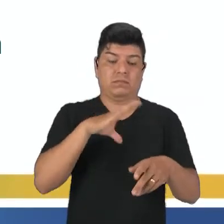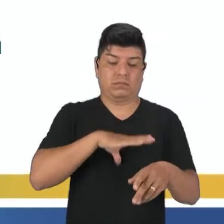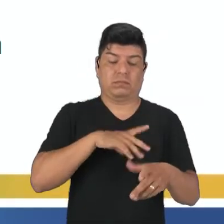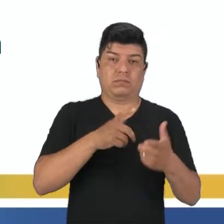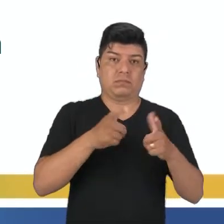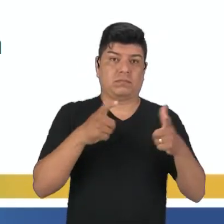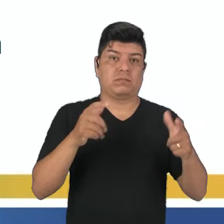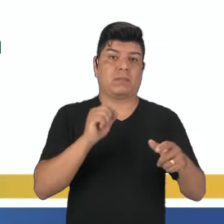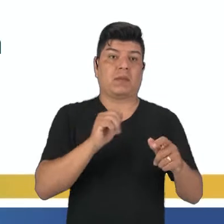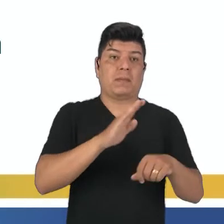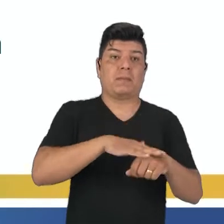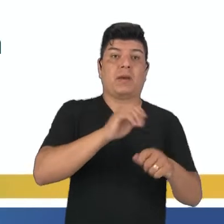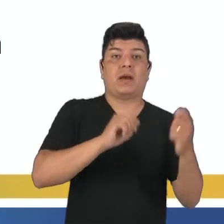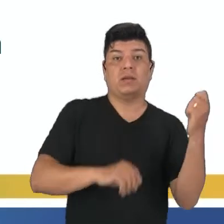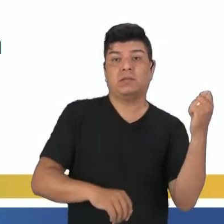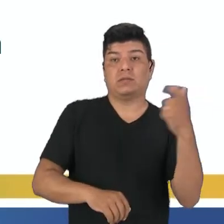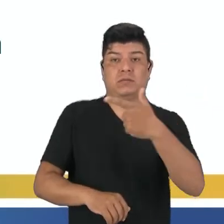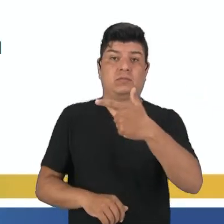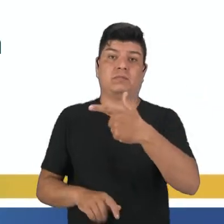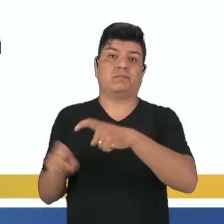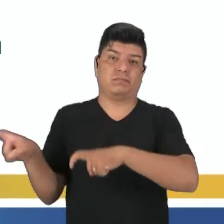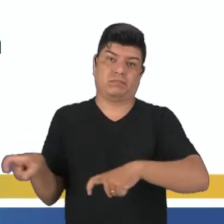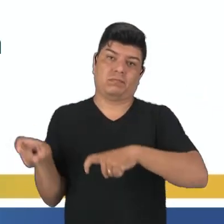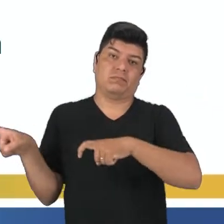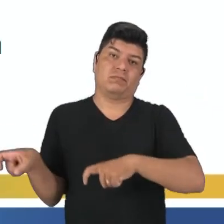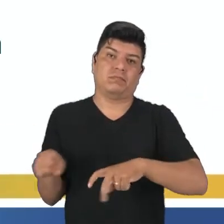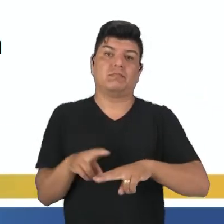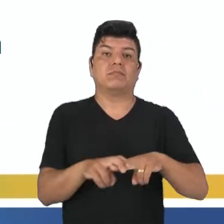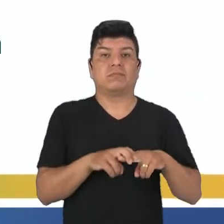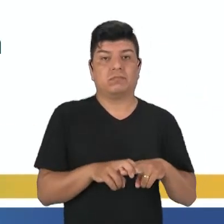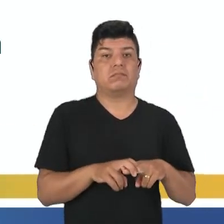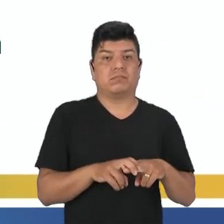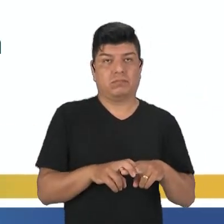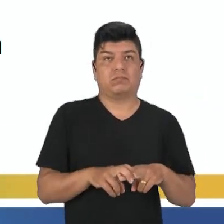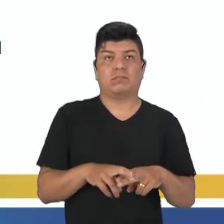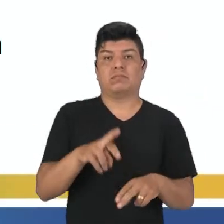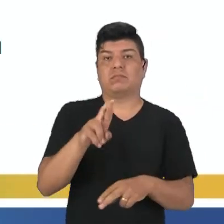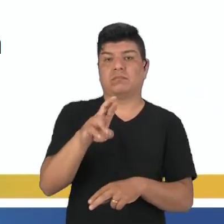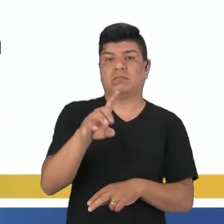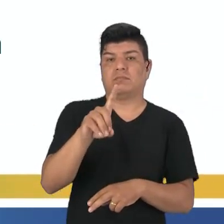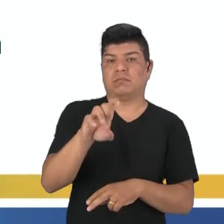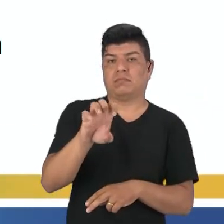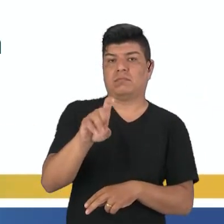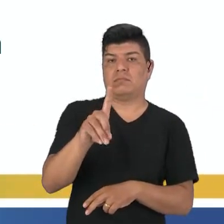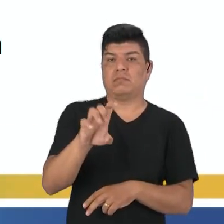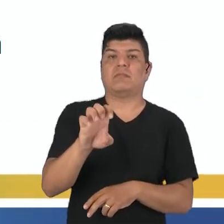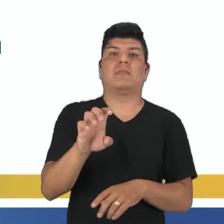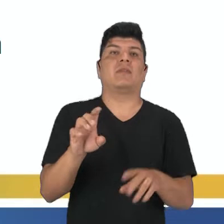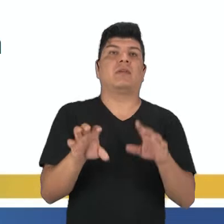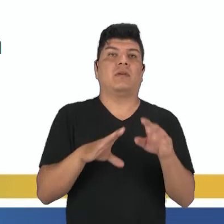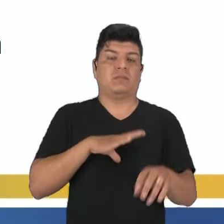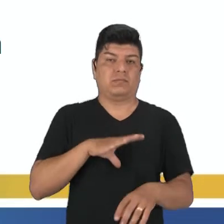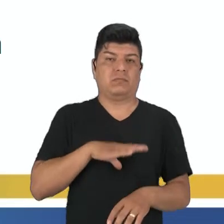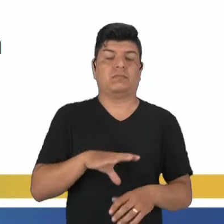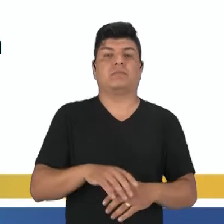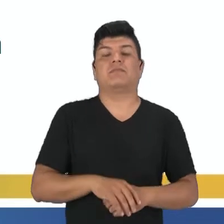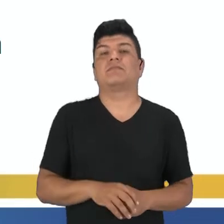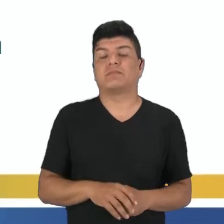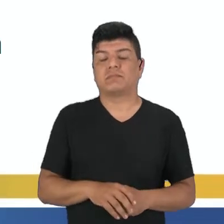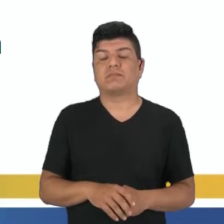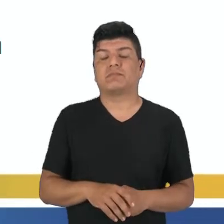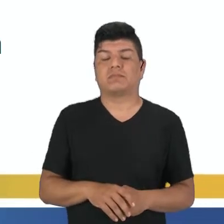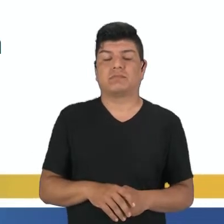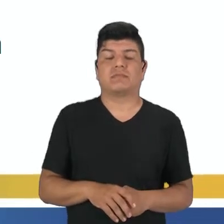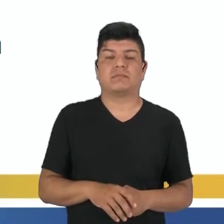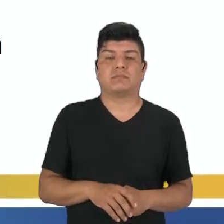cresce mais que a população do meio rural. Então, isso se chama redes urbanas. À